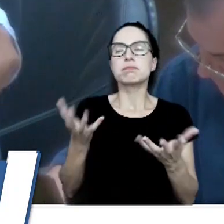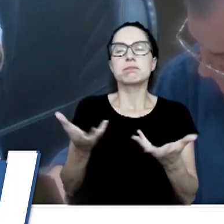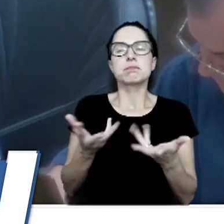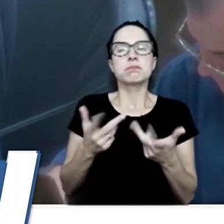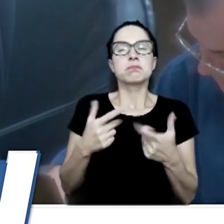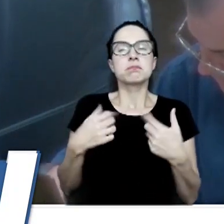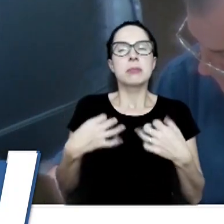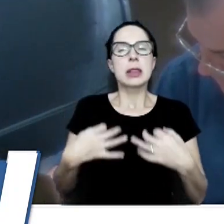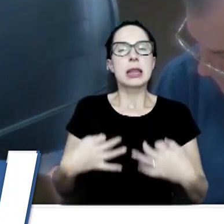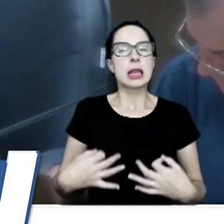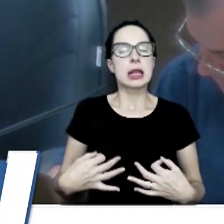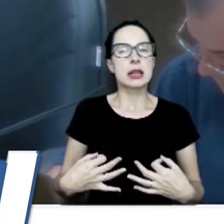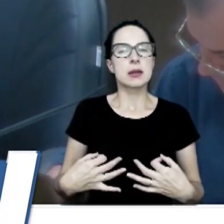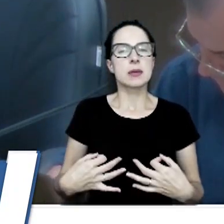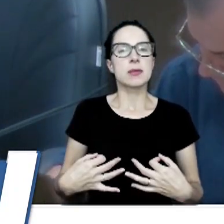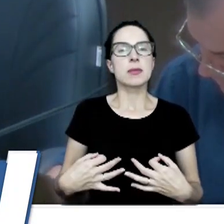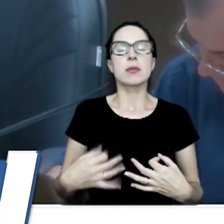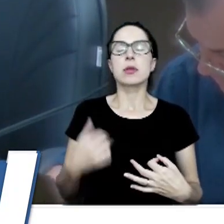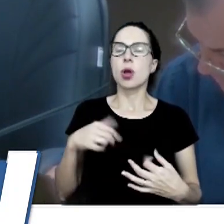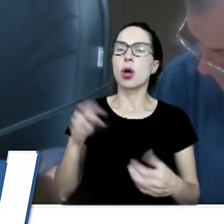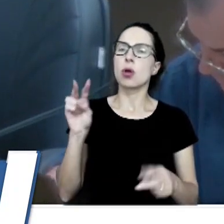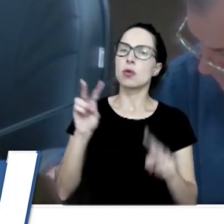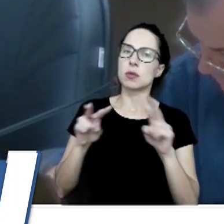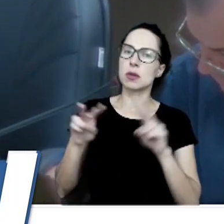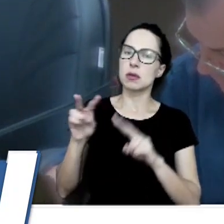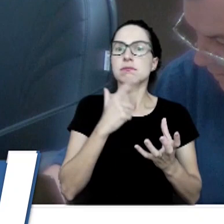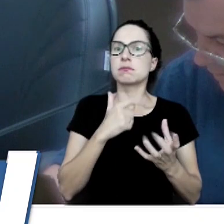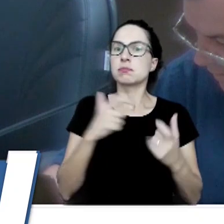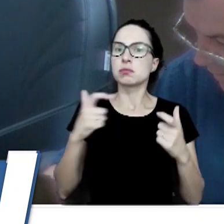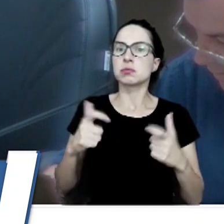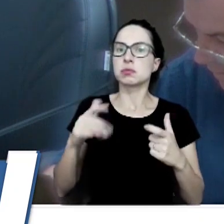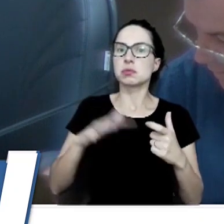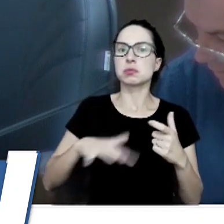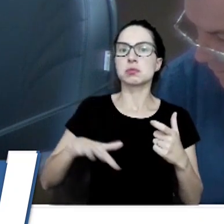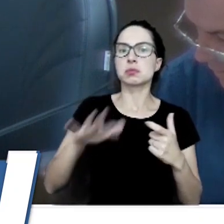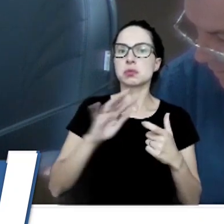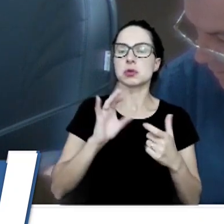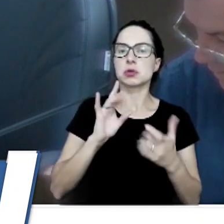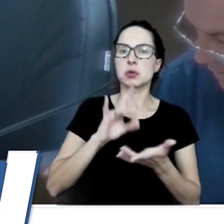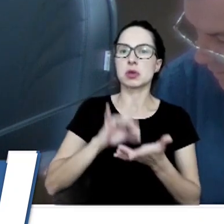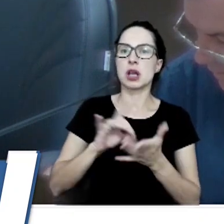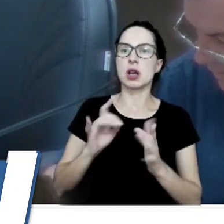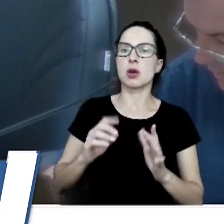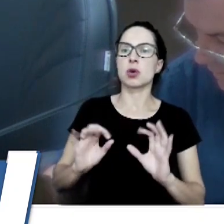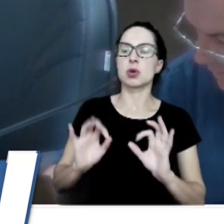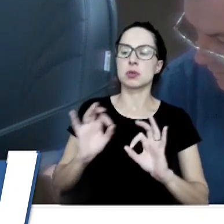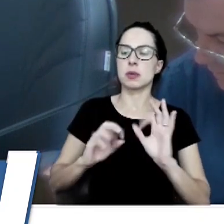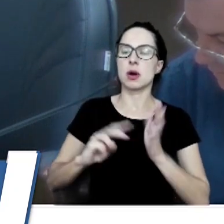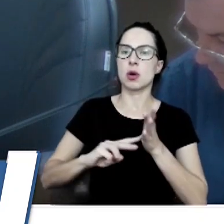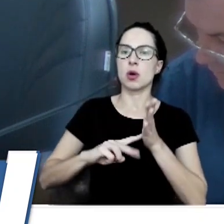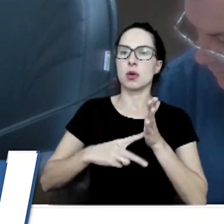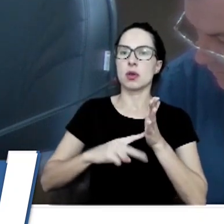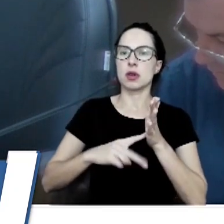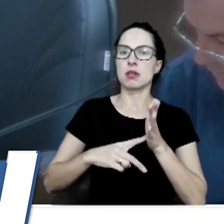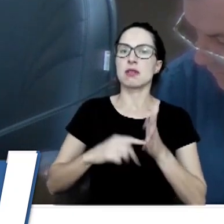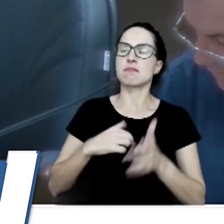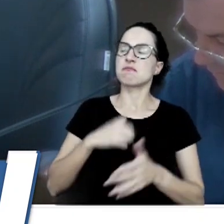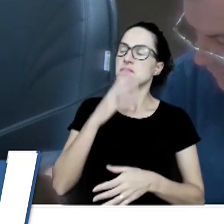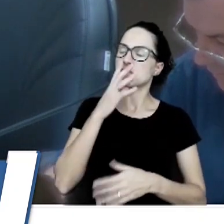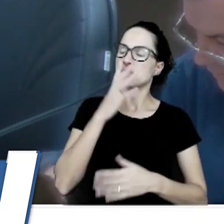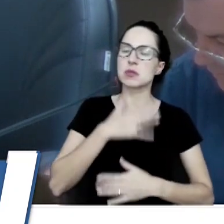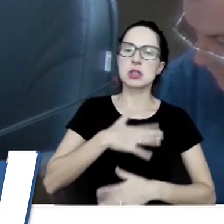presidente, Aurélio, Zorinho, amigo em particular, todo o staff aqui do pessoal do sindicato. Na realidade, senhor presidente,